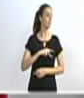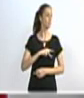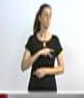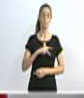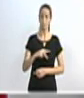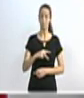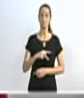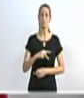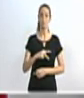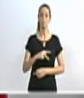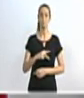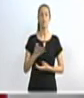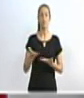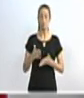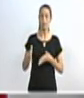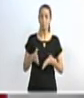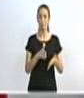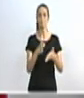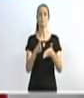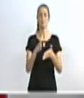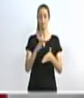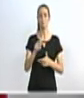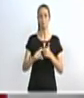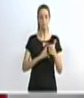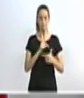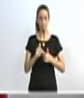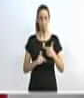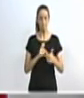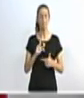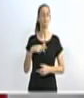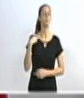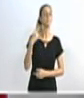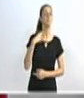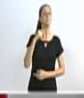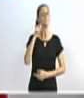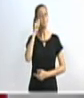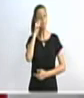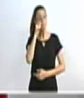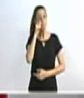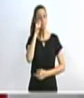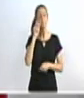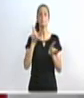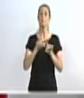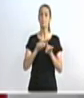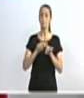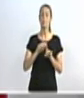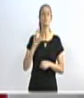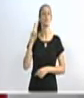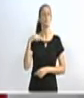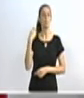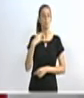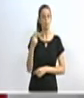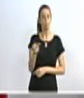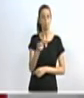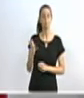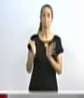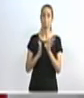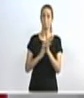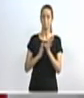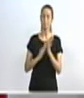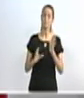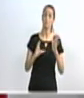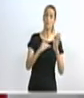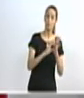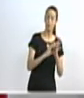presidente que está neste momento na casa, o vereador Almir Vieira, os vereadores proponentes Caminha